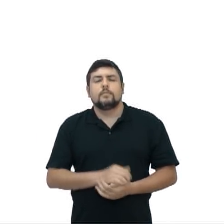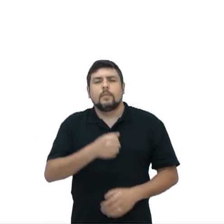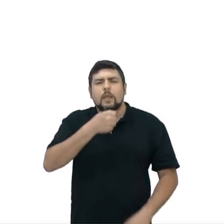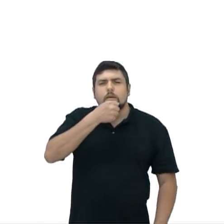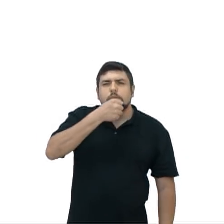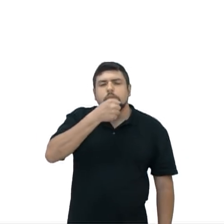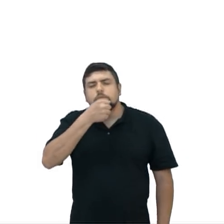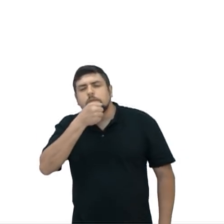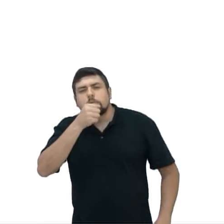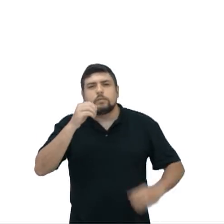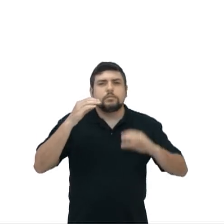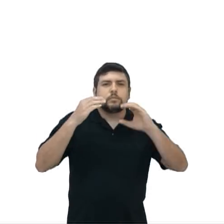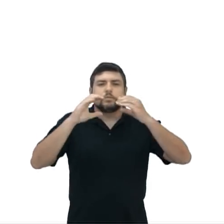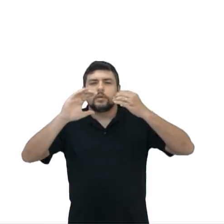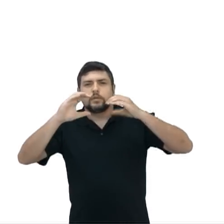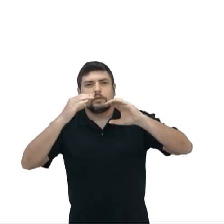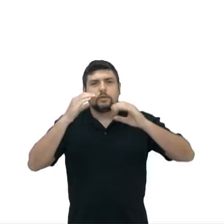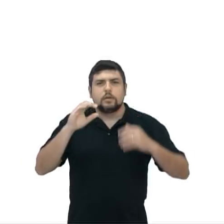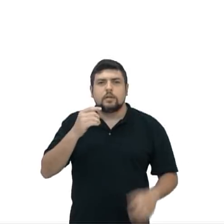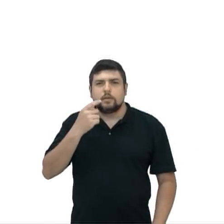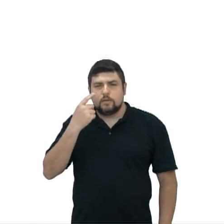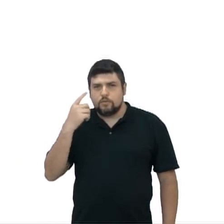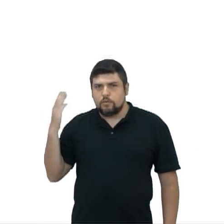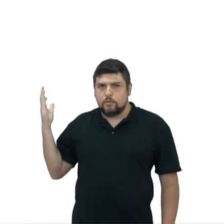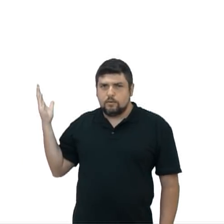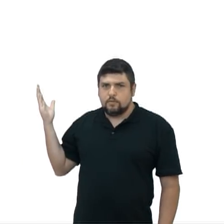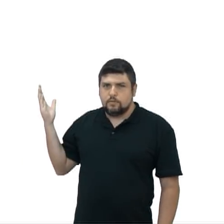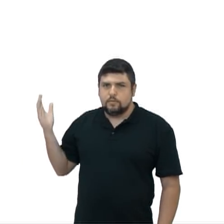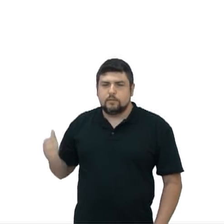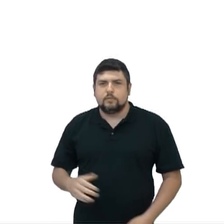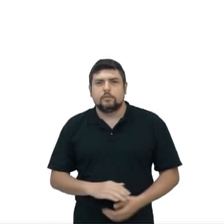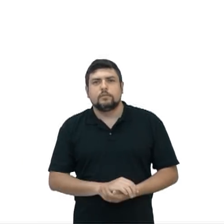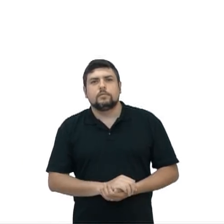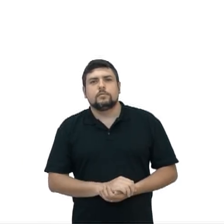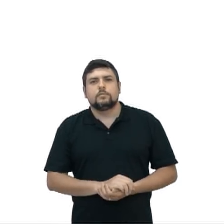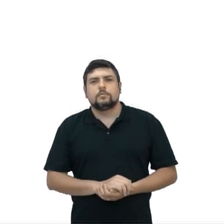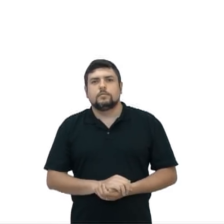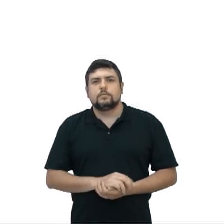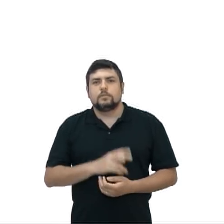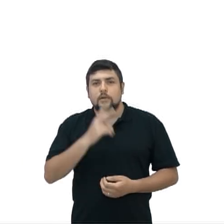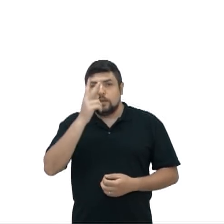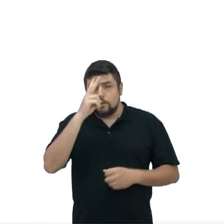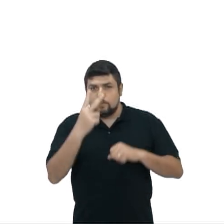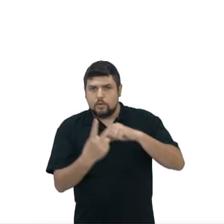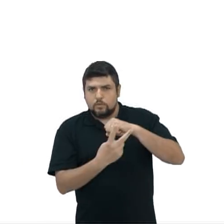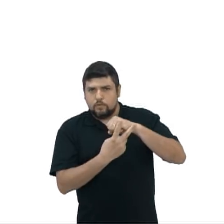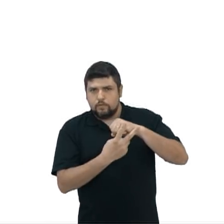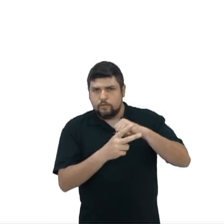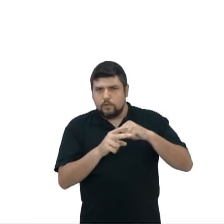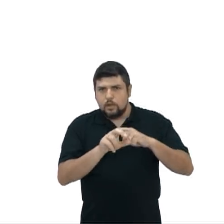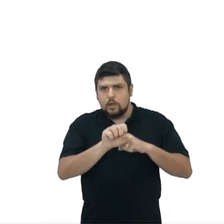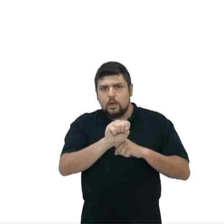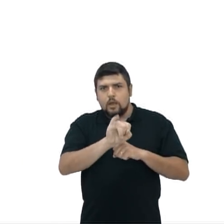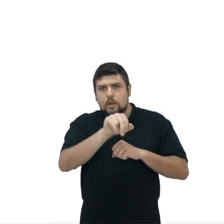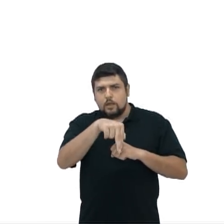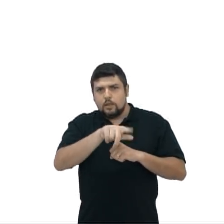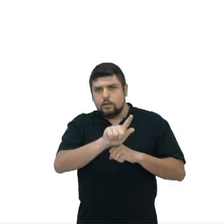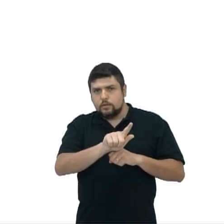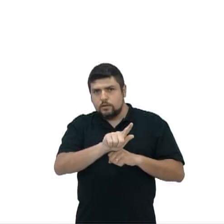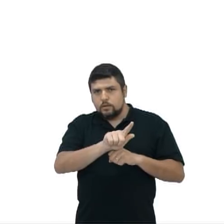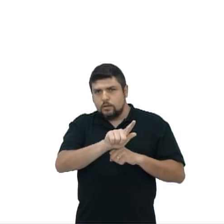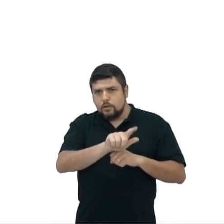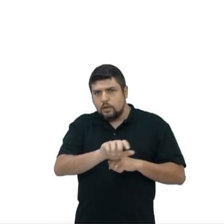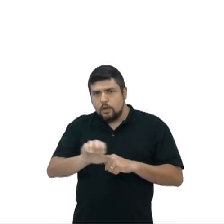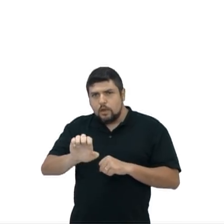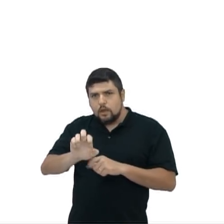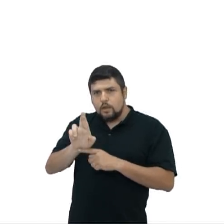a singer. Então, ela sing, né? Lembram do verbo? Muitas profissões vêm do verbo. O verbo sing, cantar,